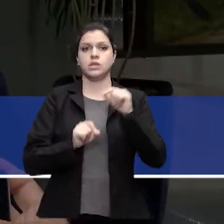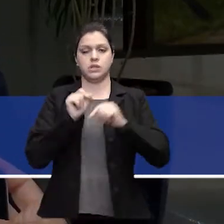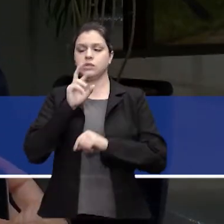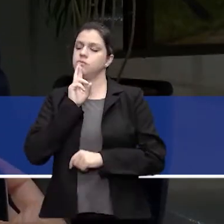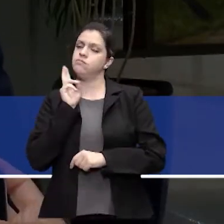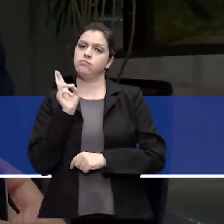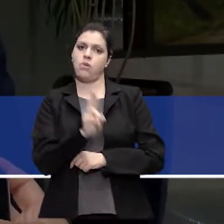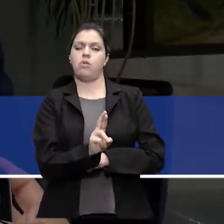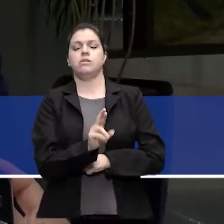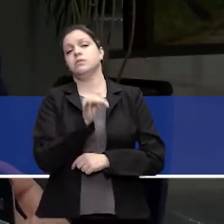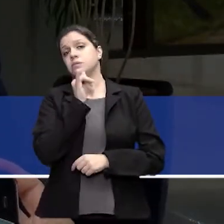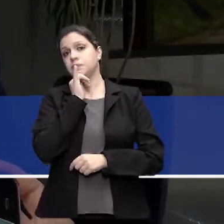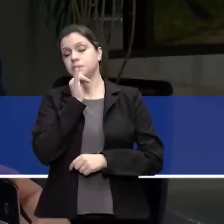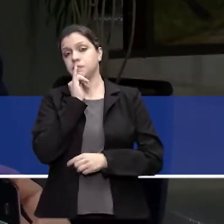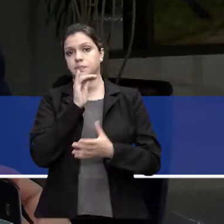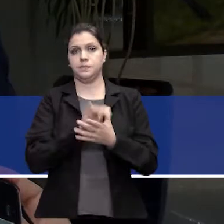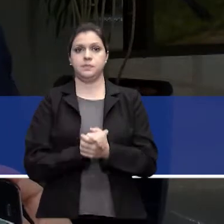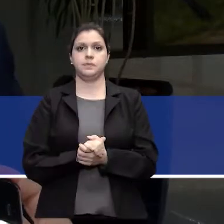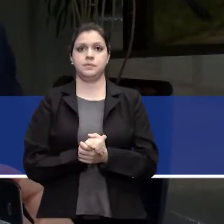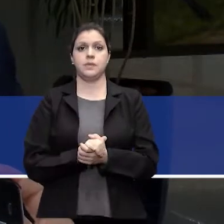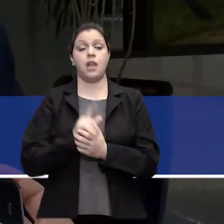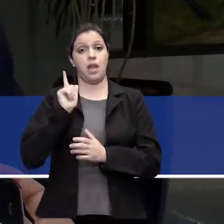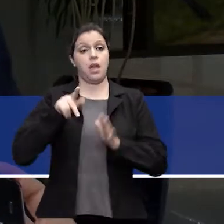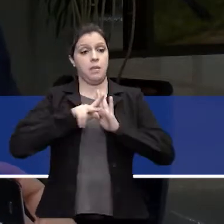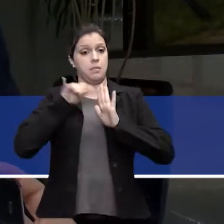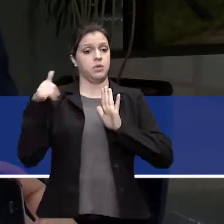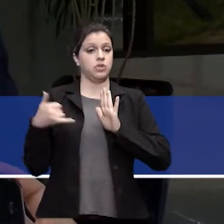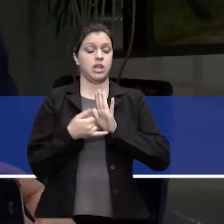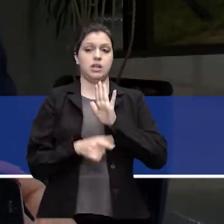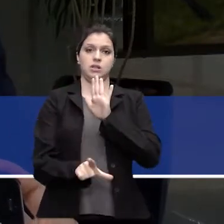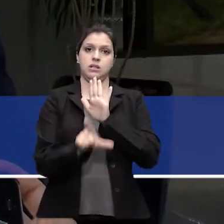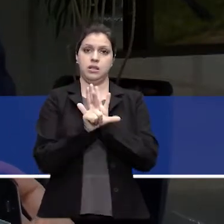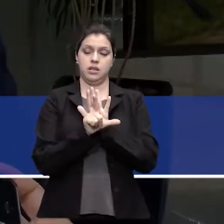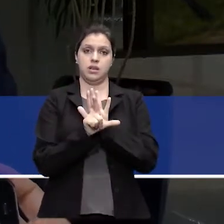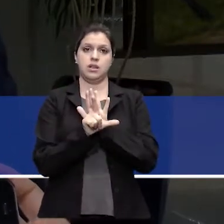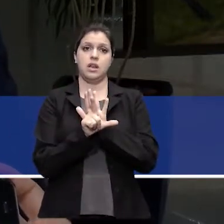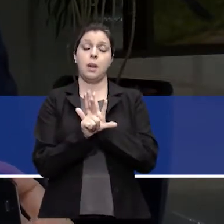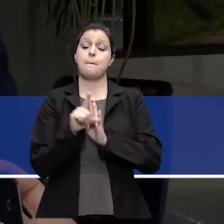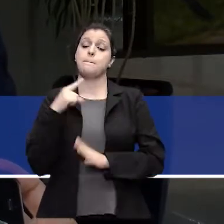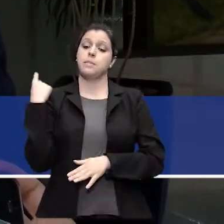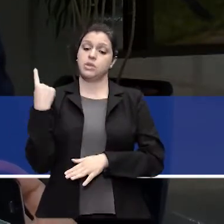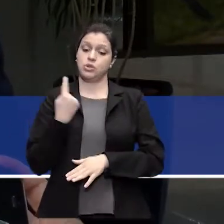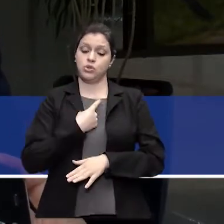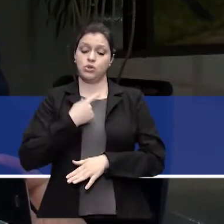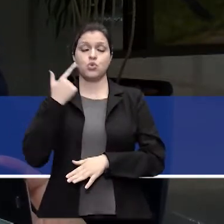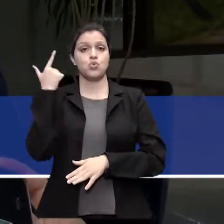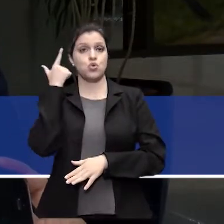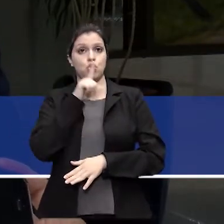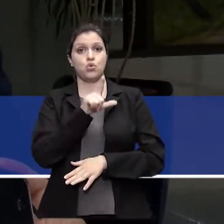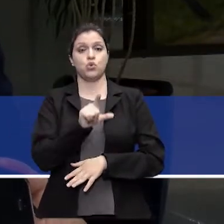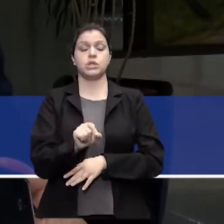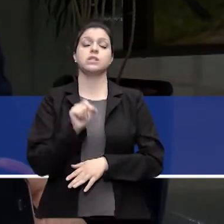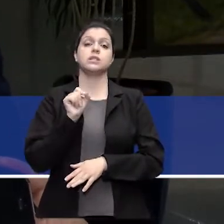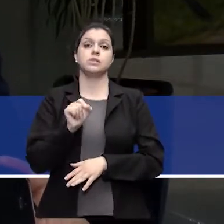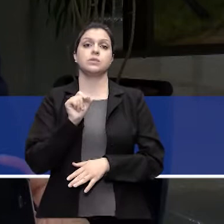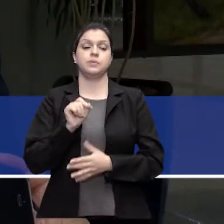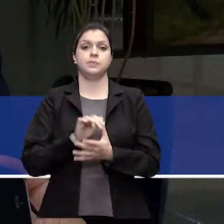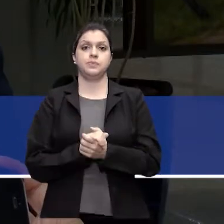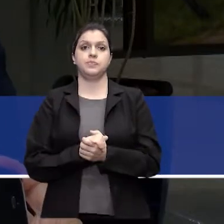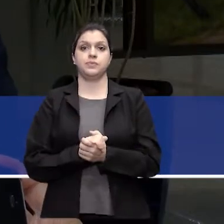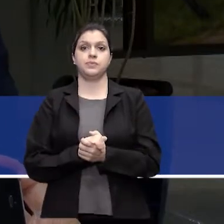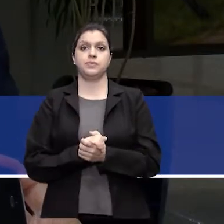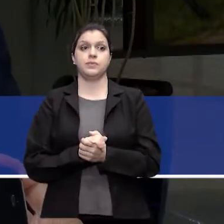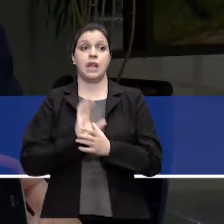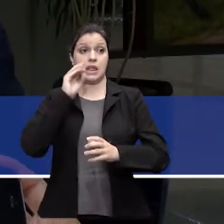dessa forma, dar respostas. Um deles é a questão do projeto de lei para que nós possamos